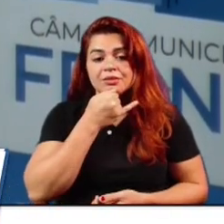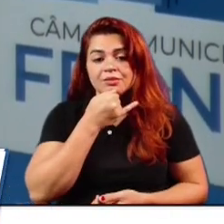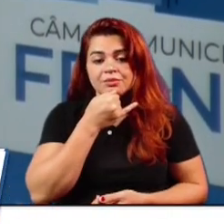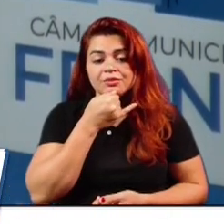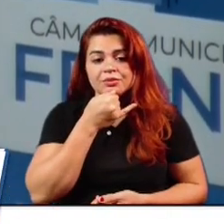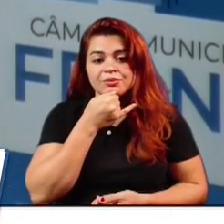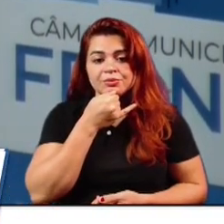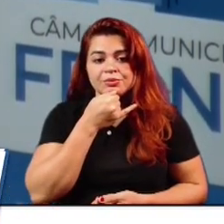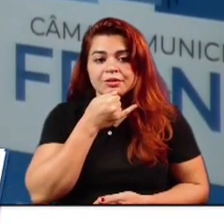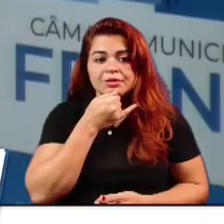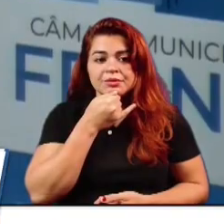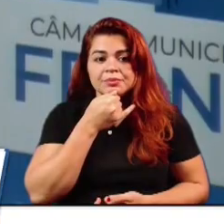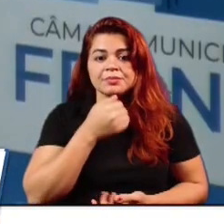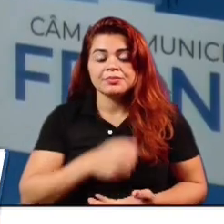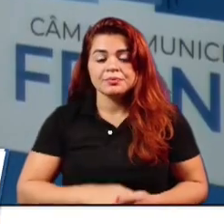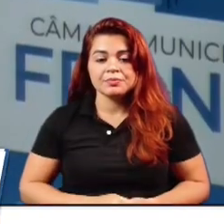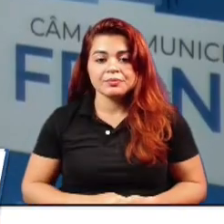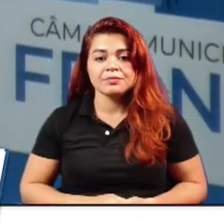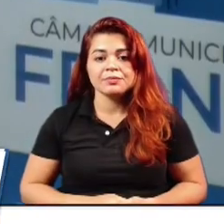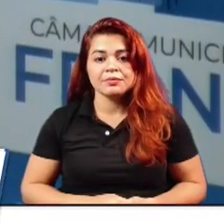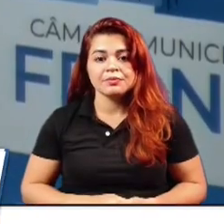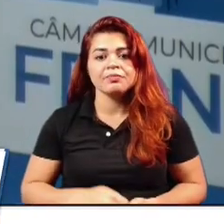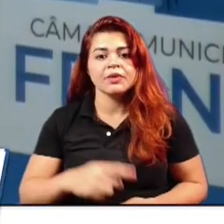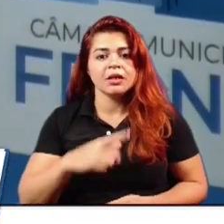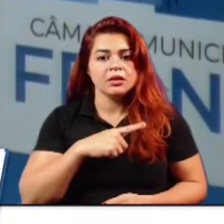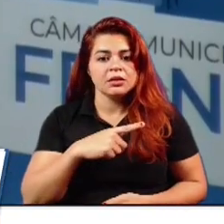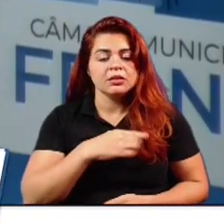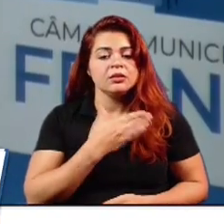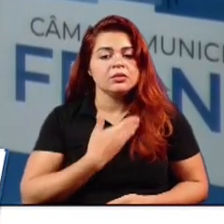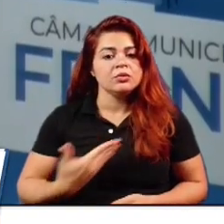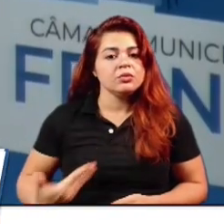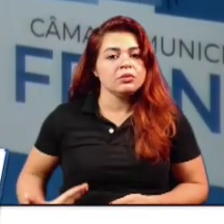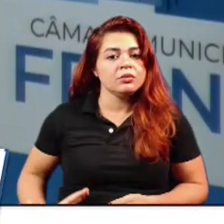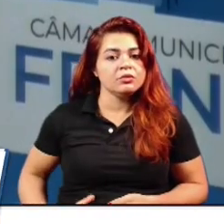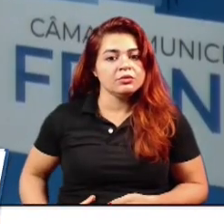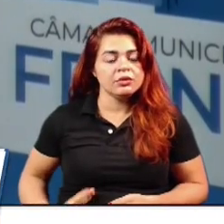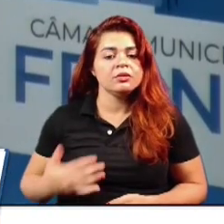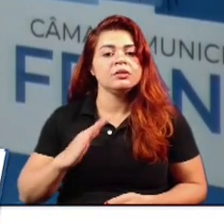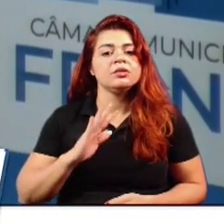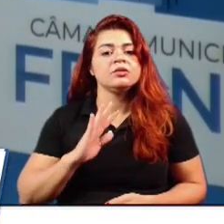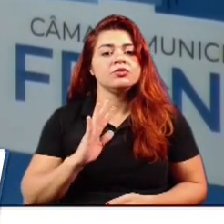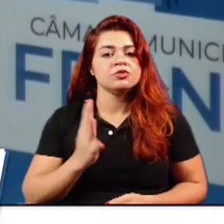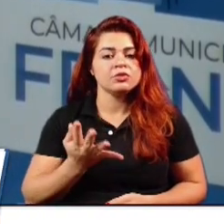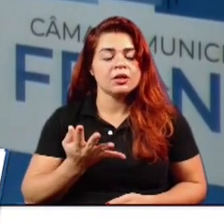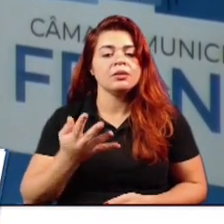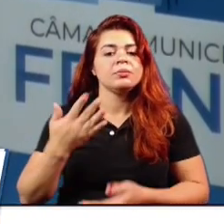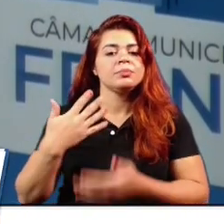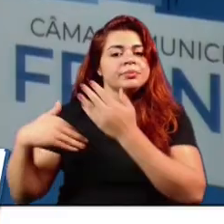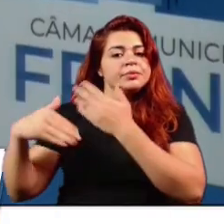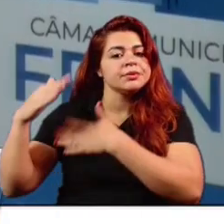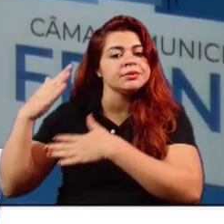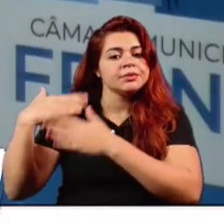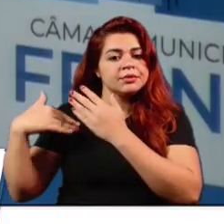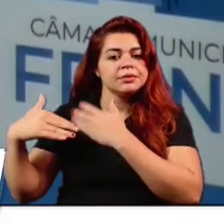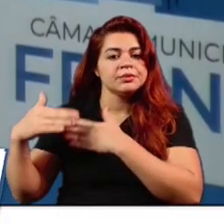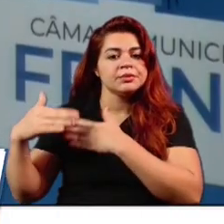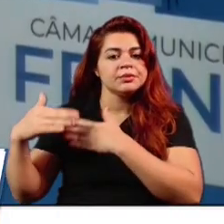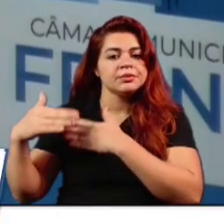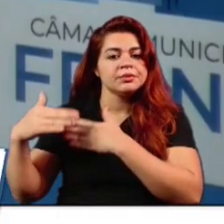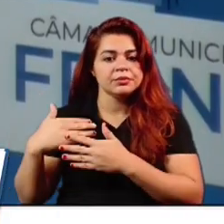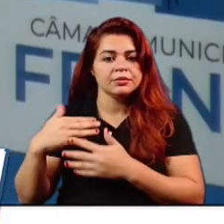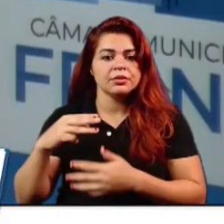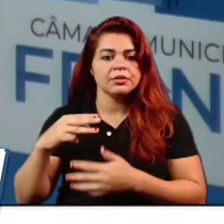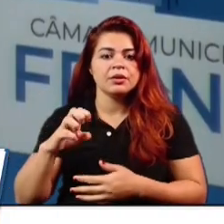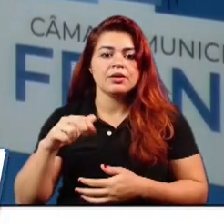nós temos hoje um governo que já havia, no passado, o mensalão, o